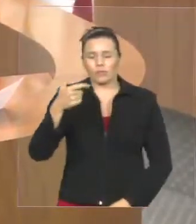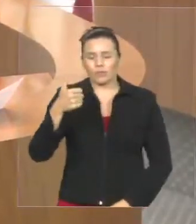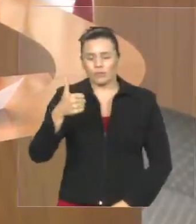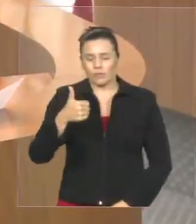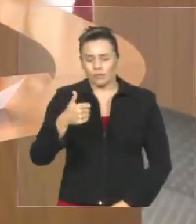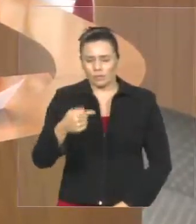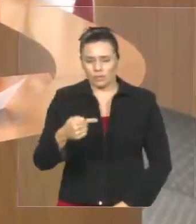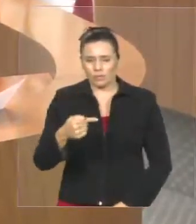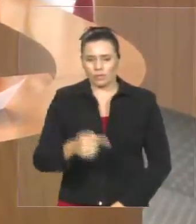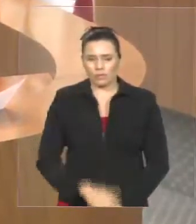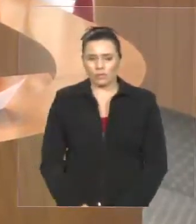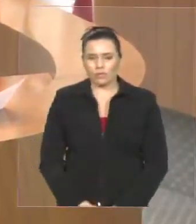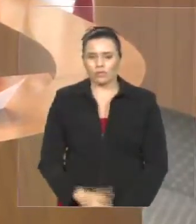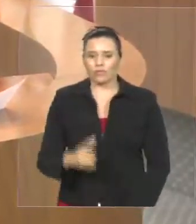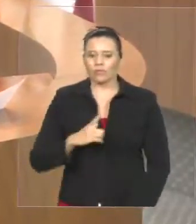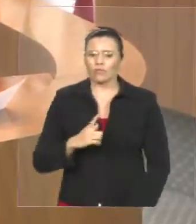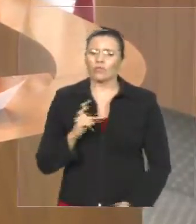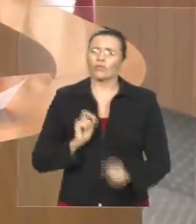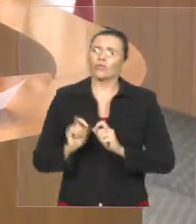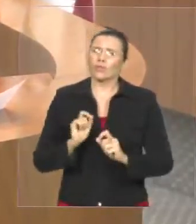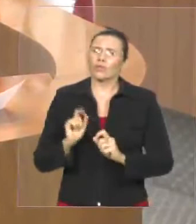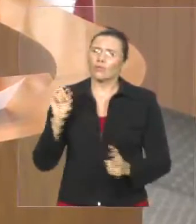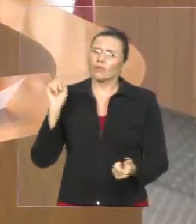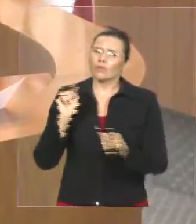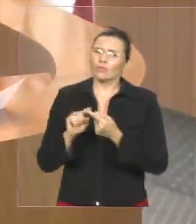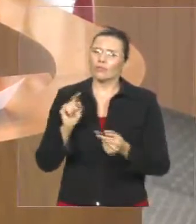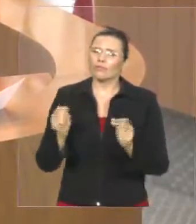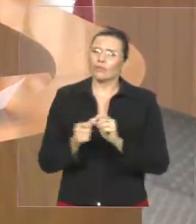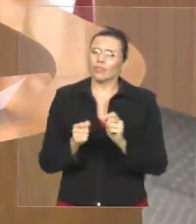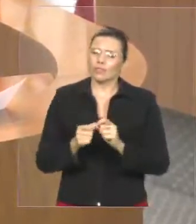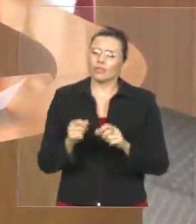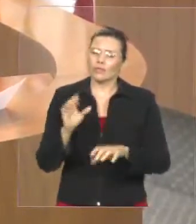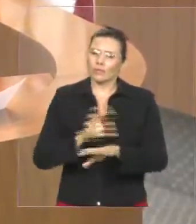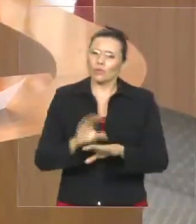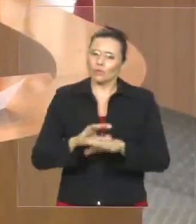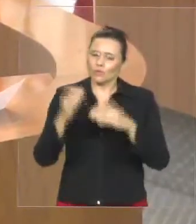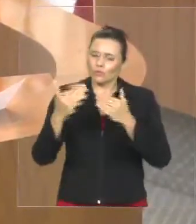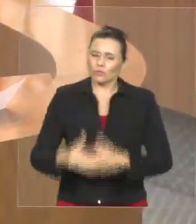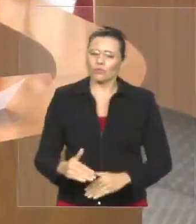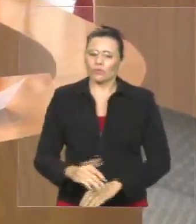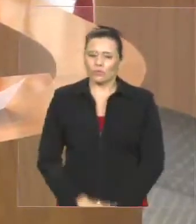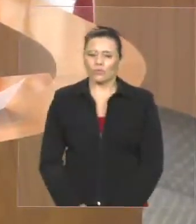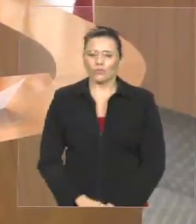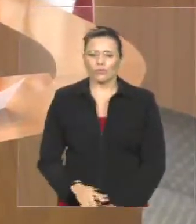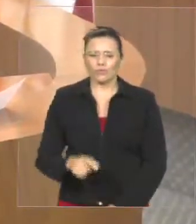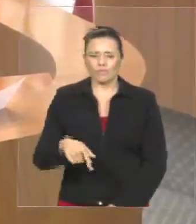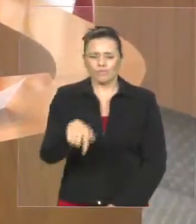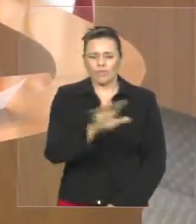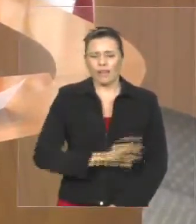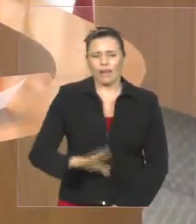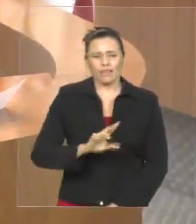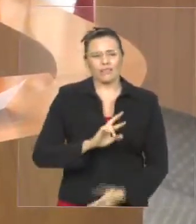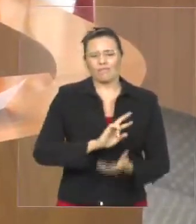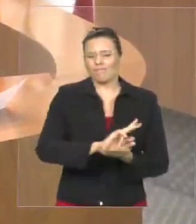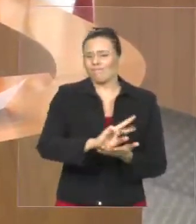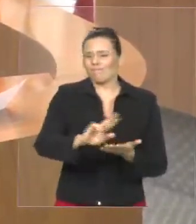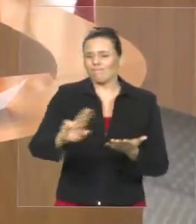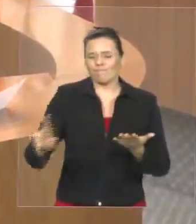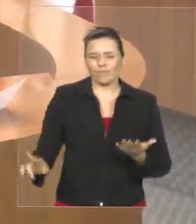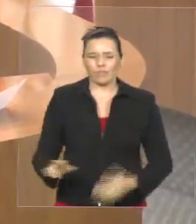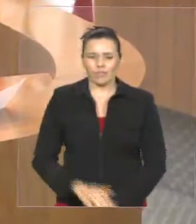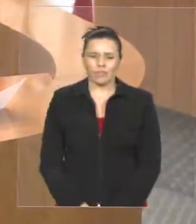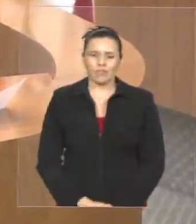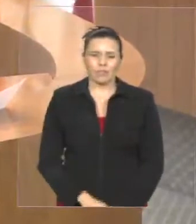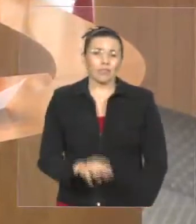de concurso em diversas áreas, na segurança. Logo agora, em janeiro, serão nomeados mais 1.000